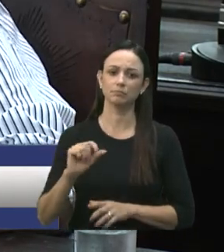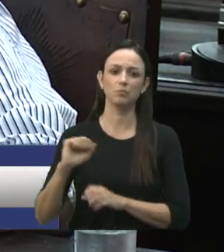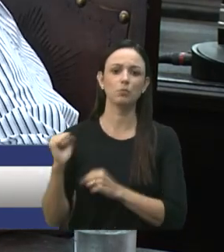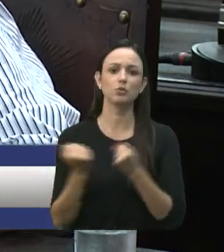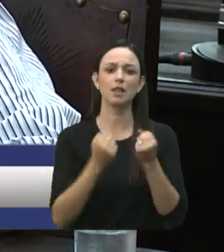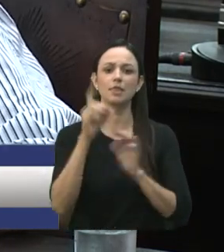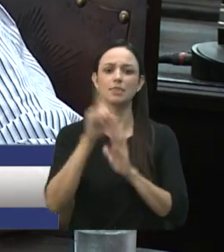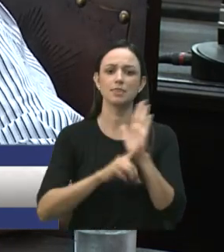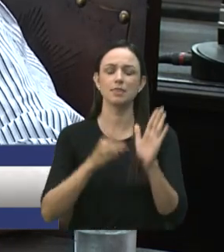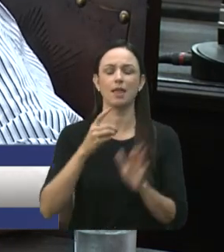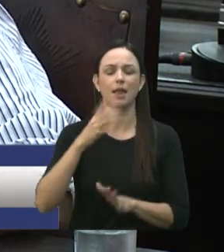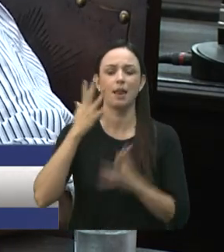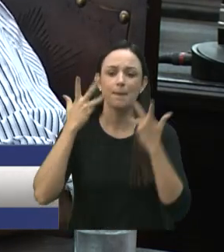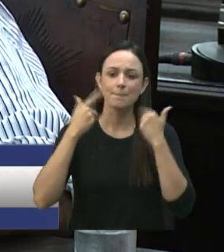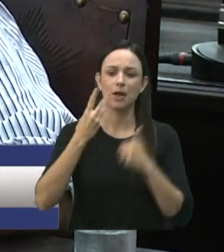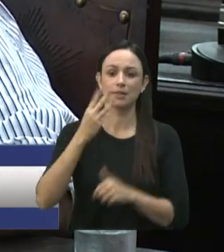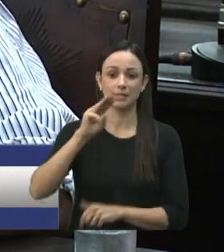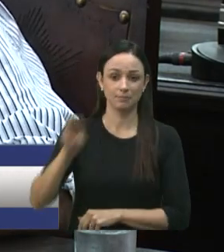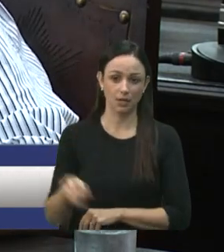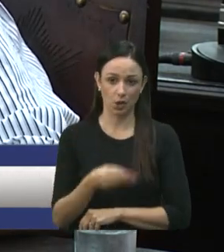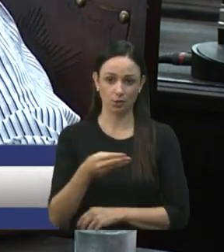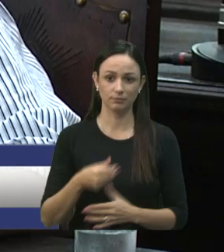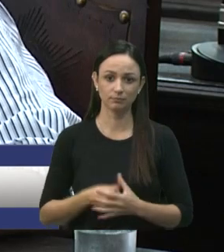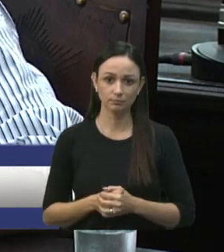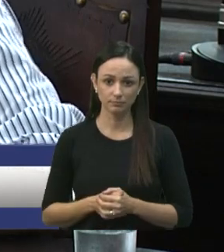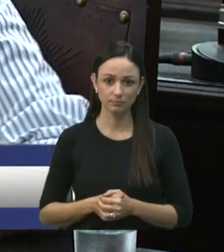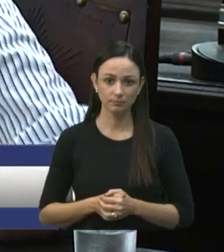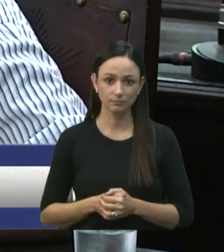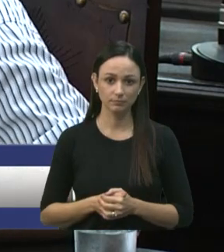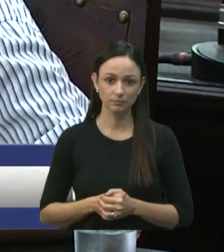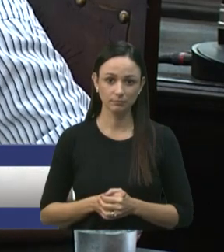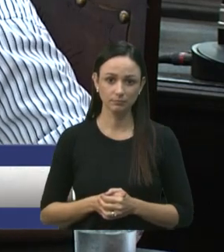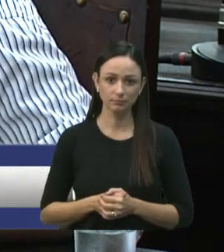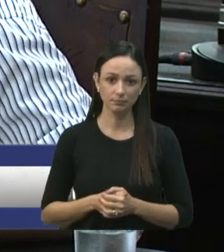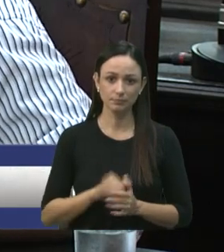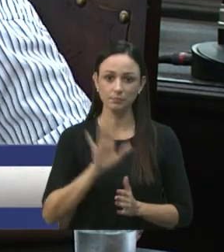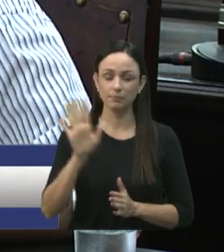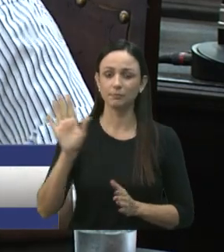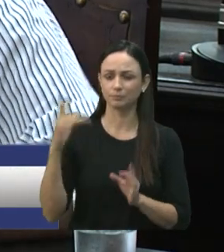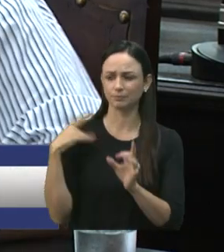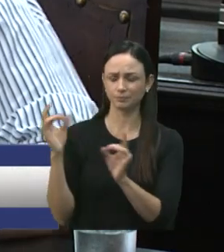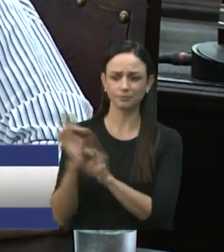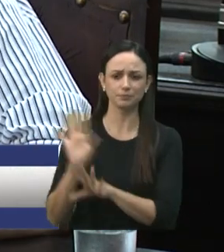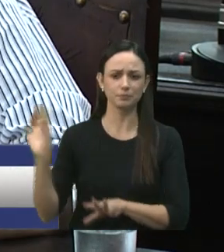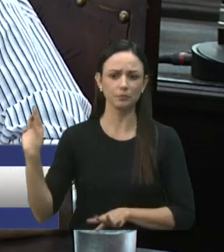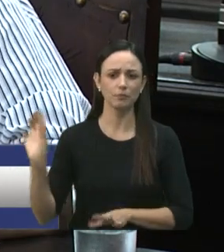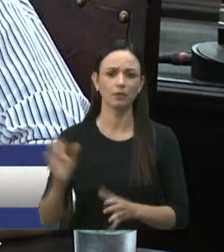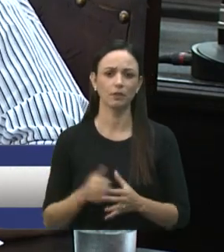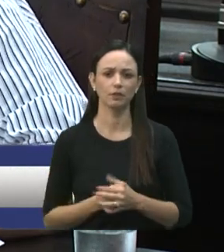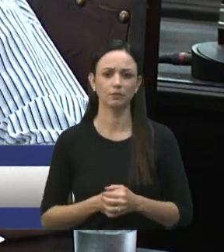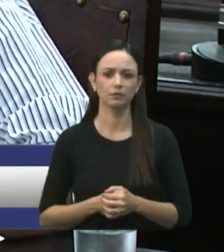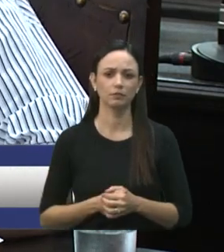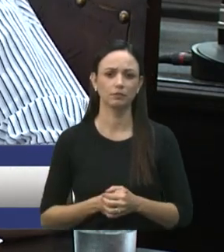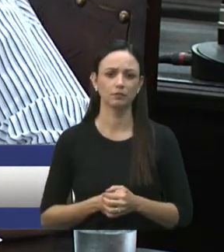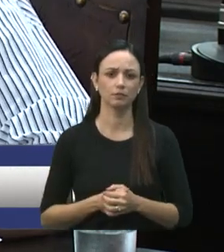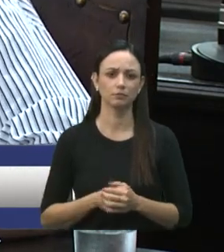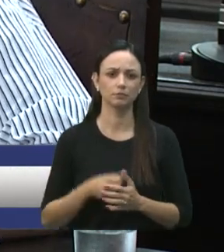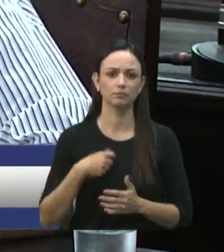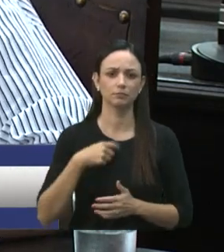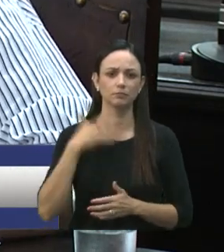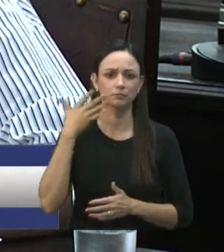que é 3.132.000. Secretário, posso sugerir? Deixa eu só finalizar, vereador. Então, entendendo... a palavra ainda estava comigo, vereador.